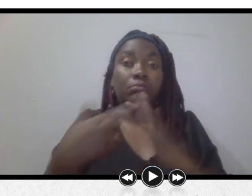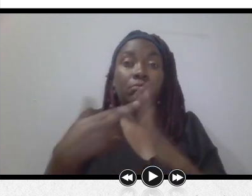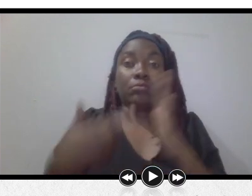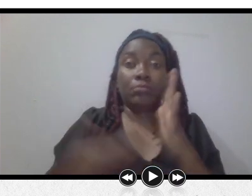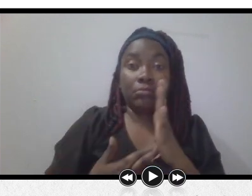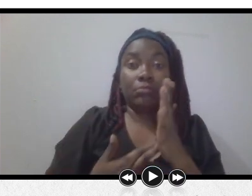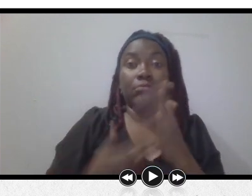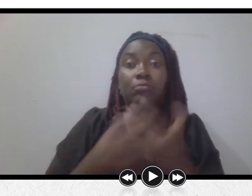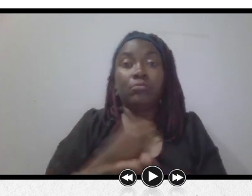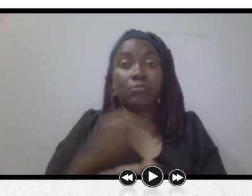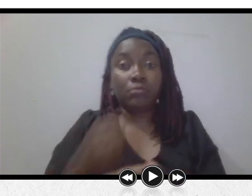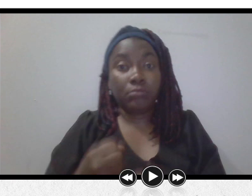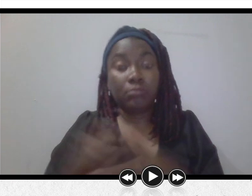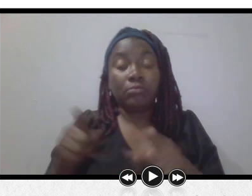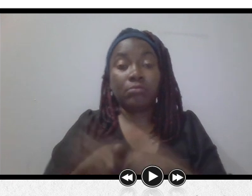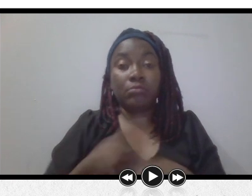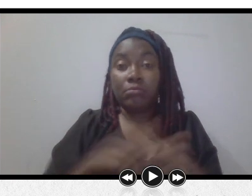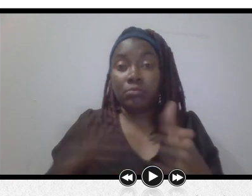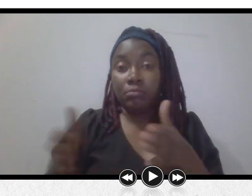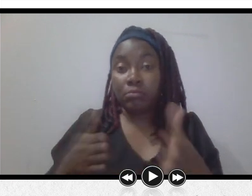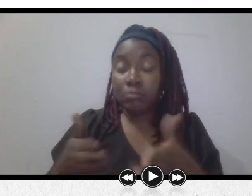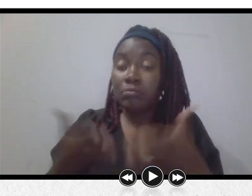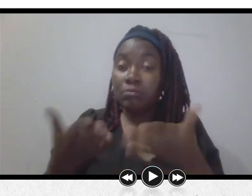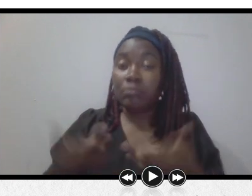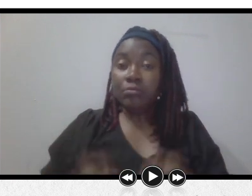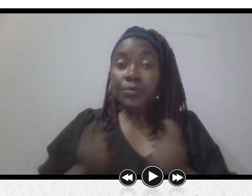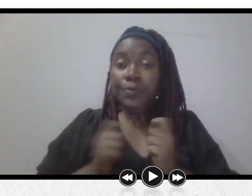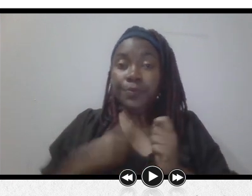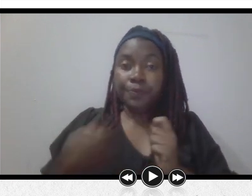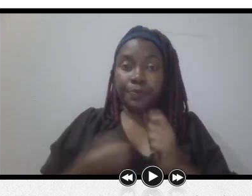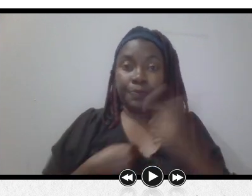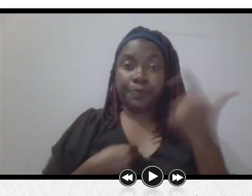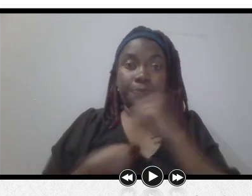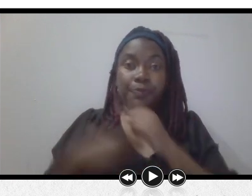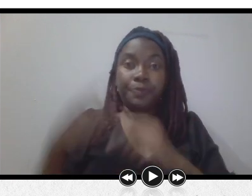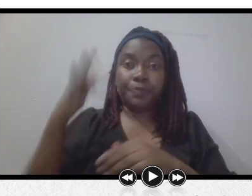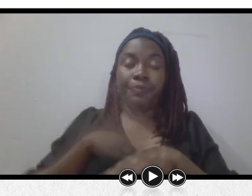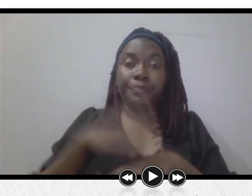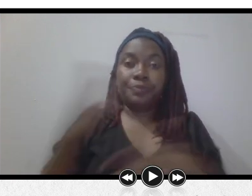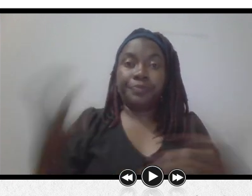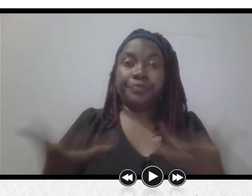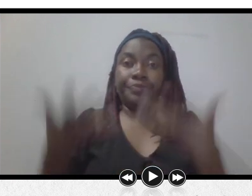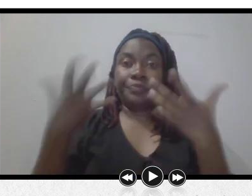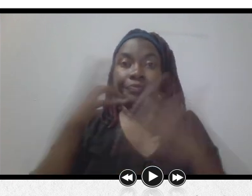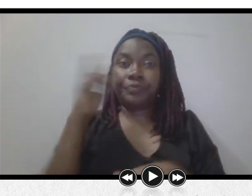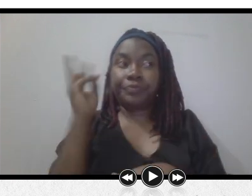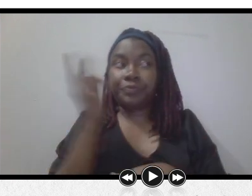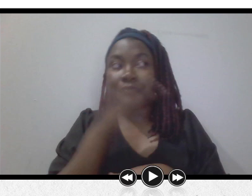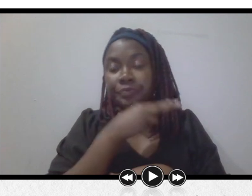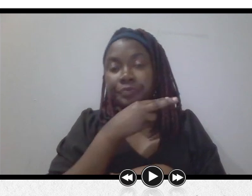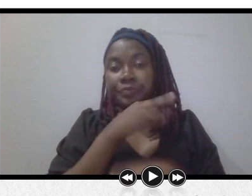regras, de contratos e de prazos, fez com que a gente tivesse, né, um futuro mais promissor olhando para